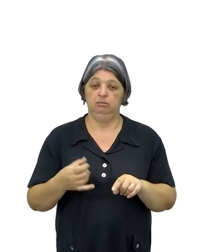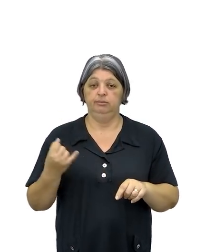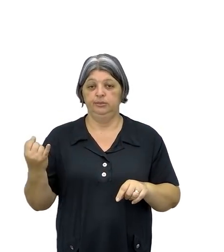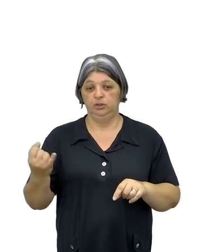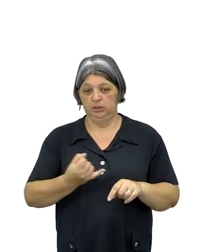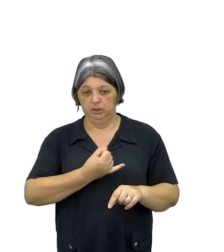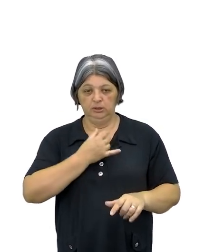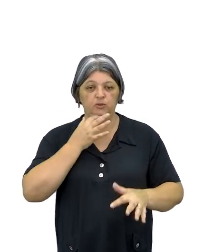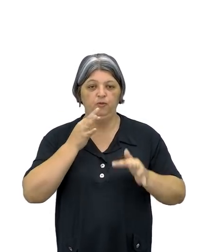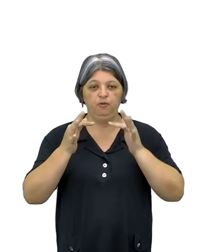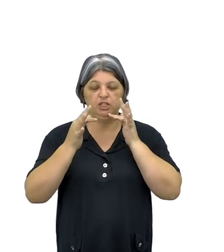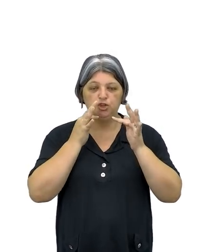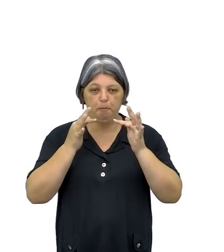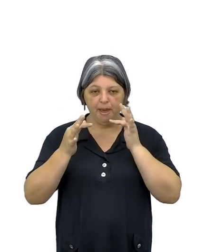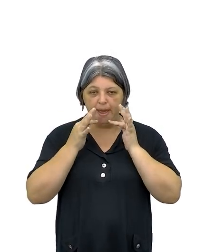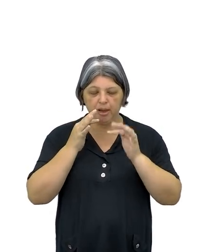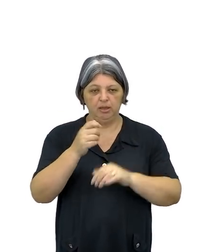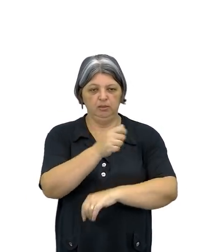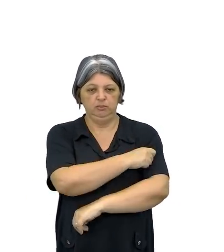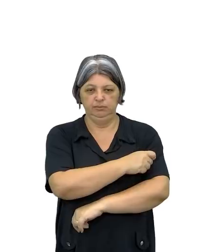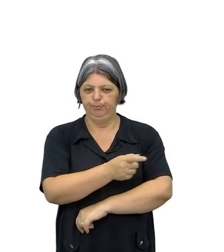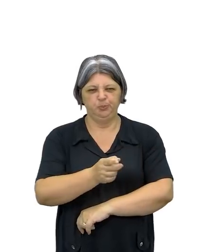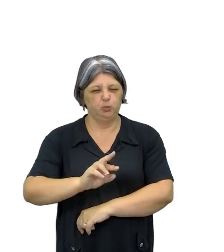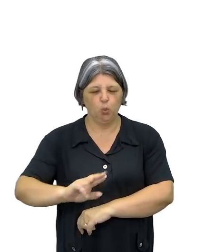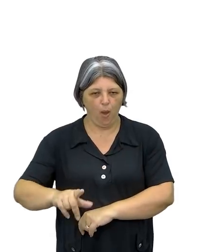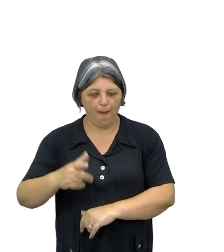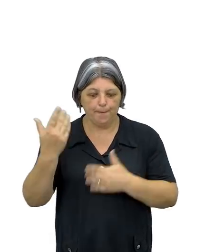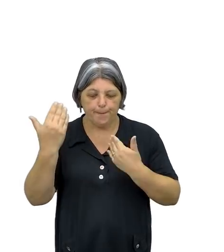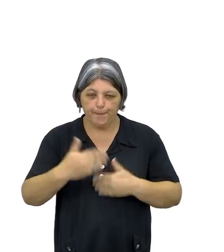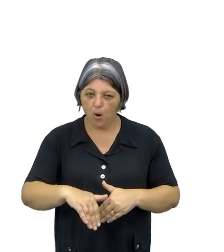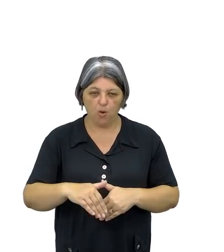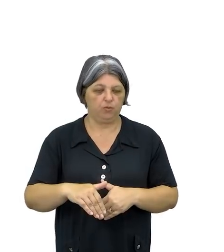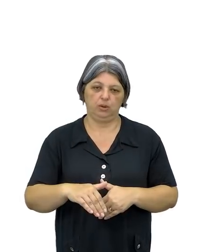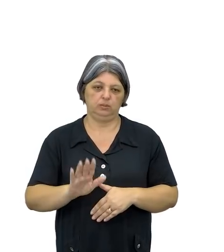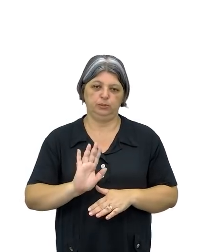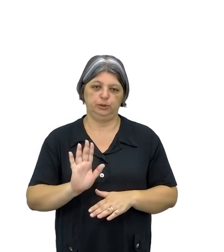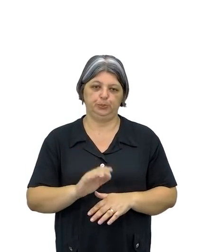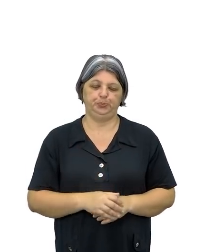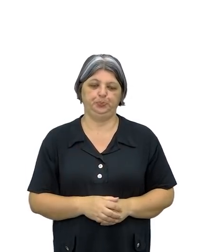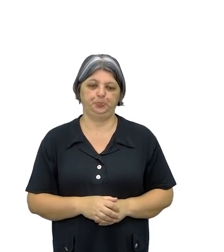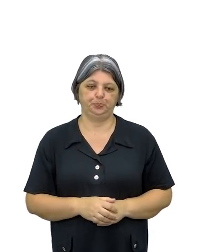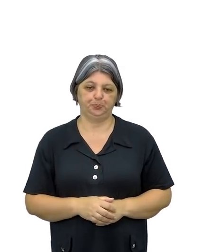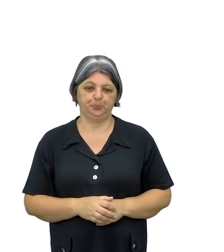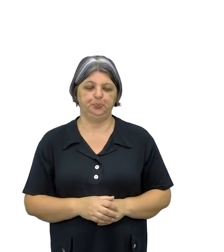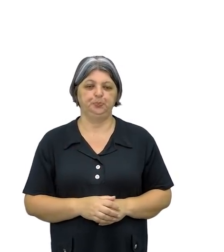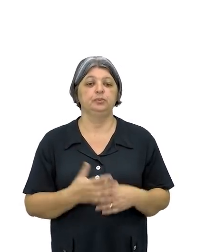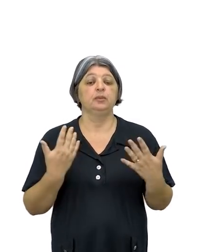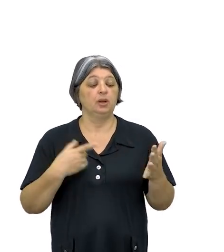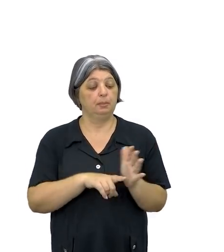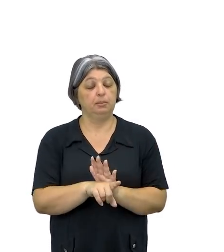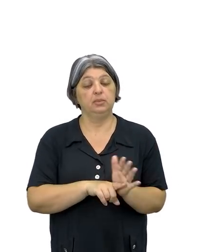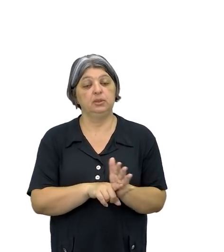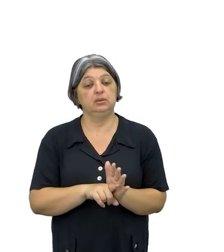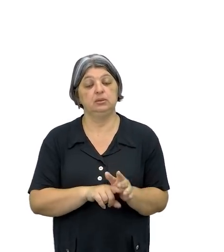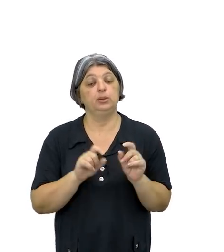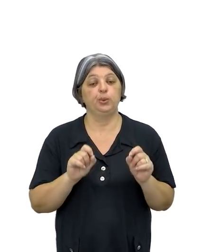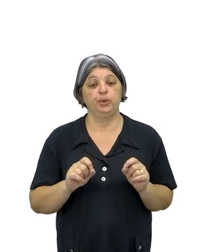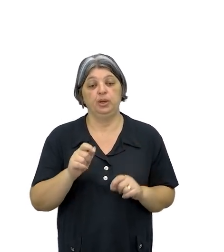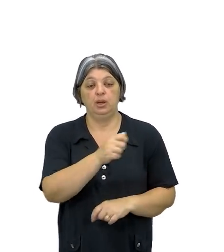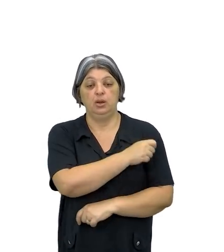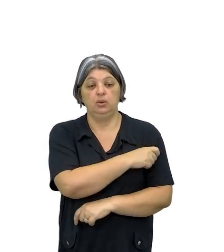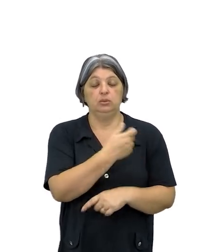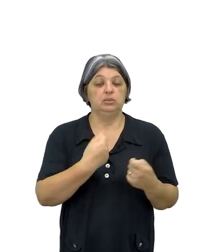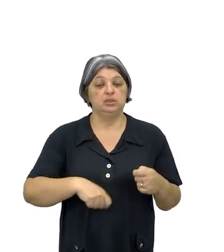os estudantes, não meramente uma prova, né, mas a gente investigar ainda o que os alunos não sabem, para a gente continuar